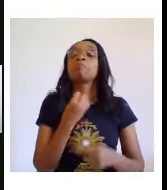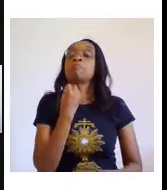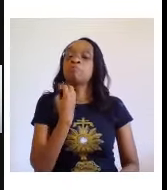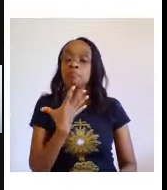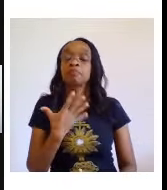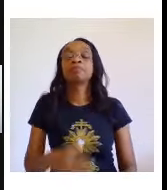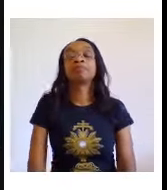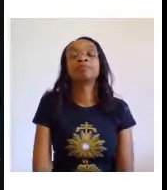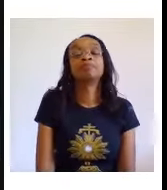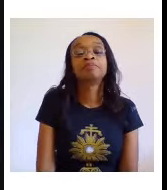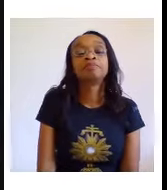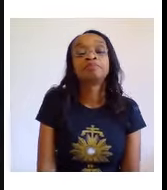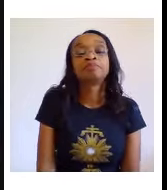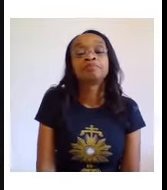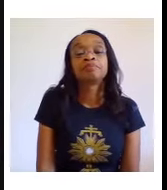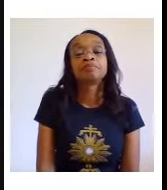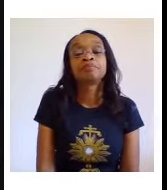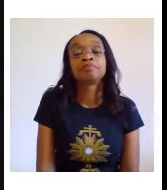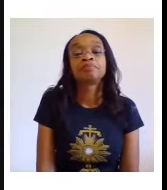Obrigado.